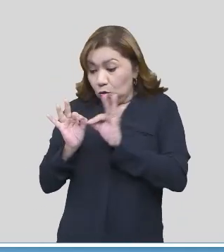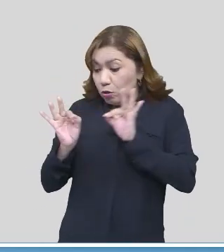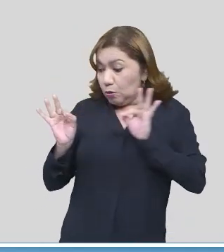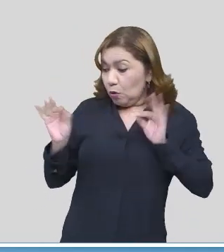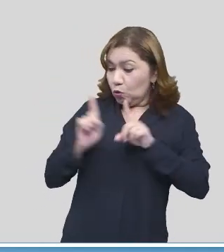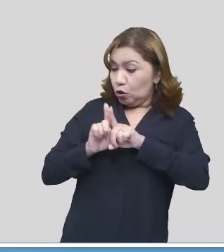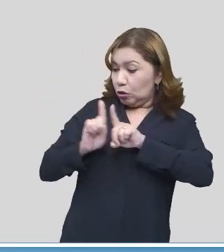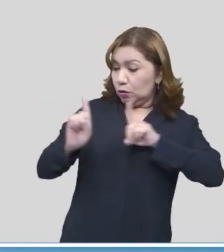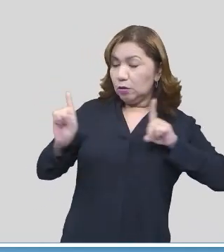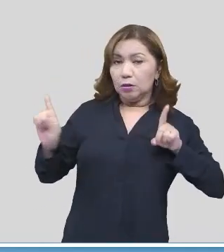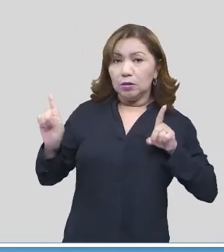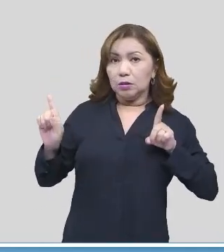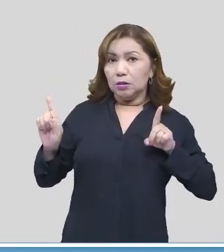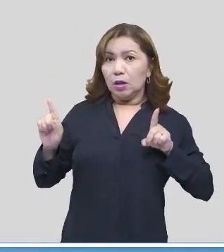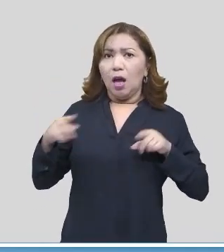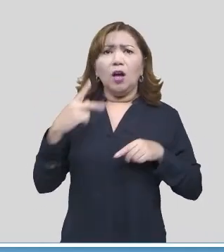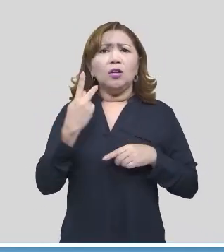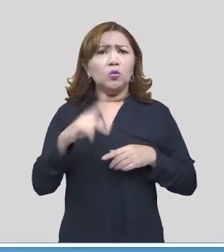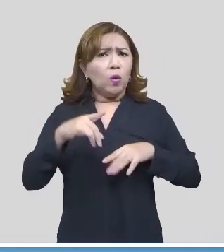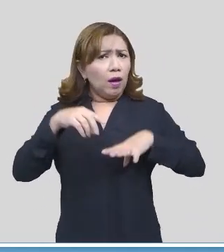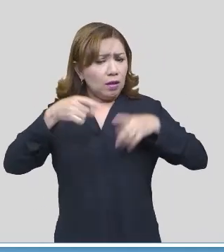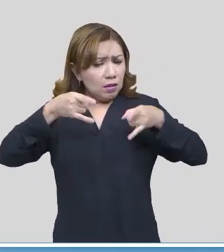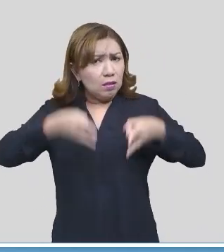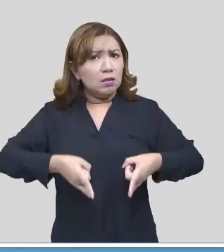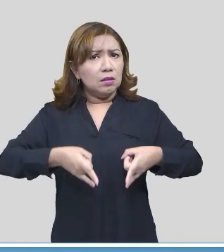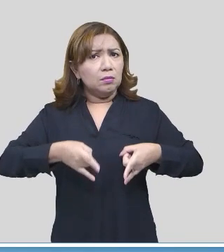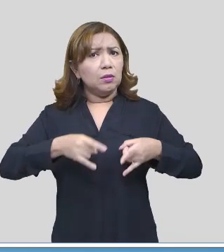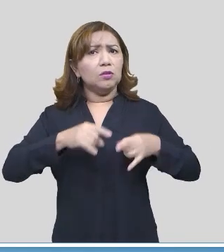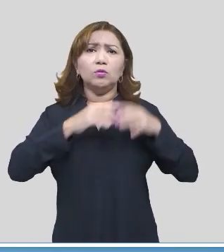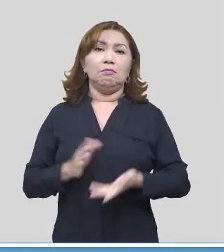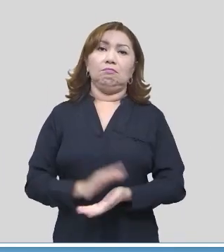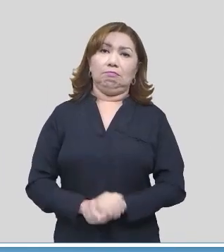cama, o comprimento de seu pé.